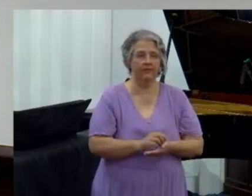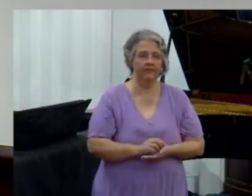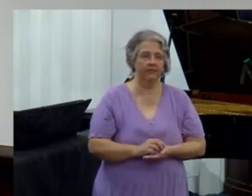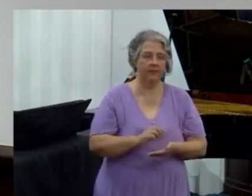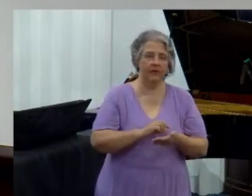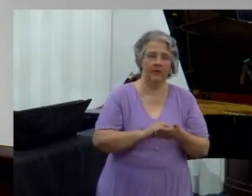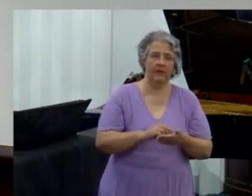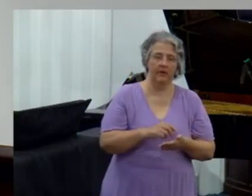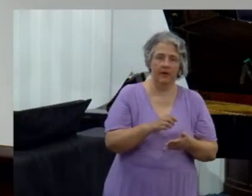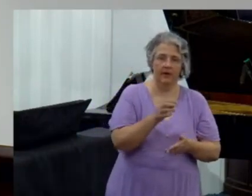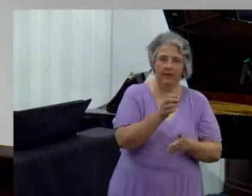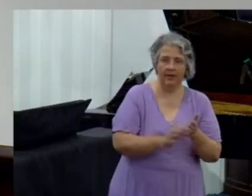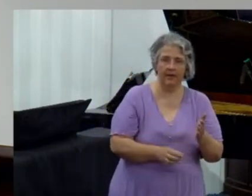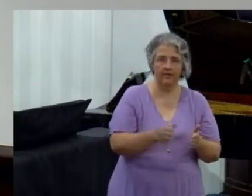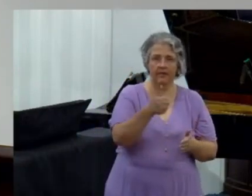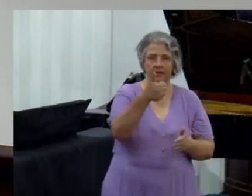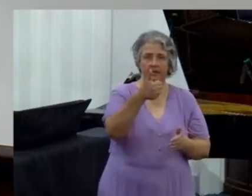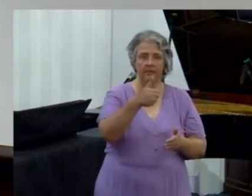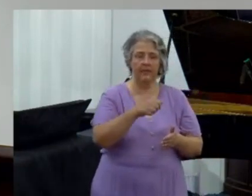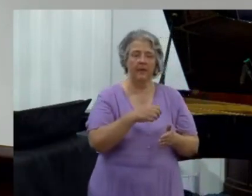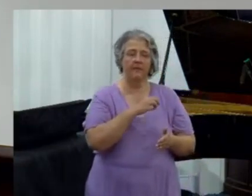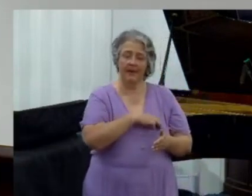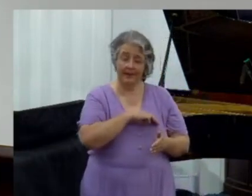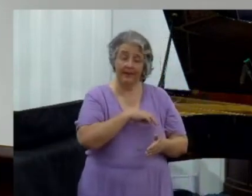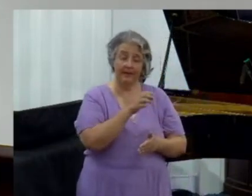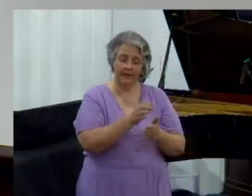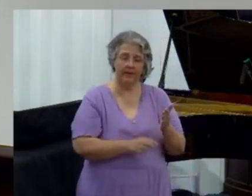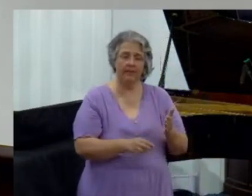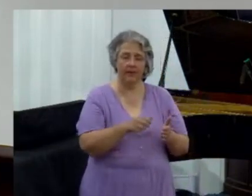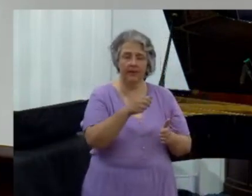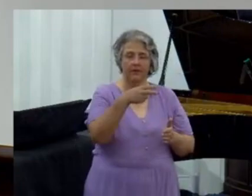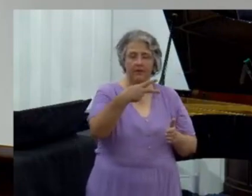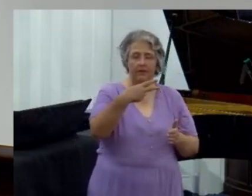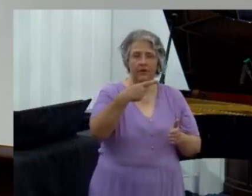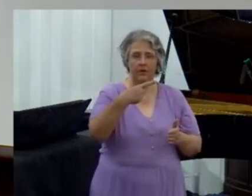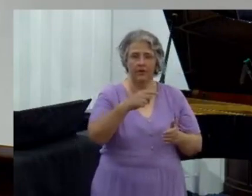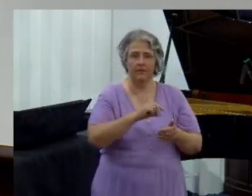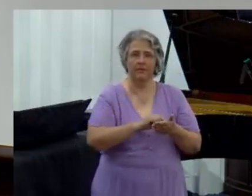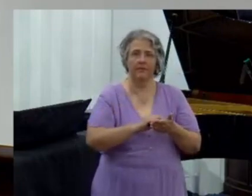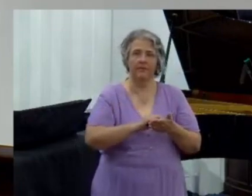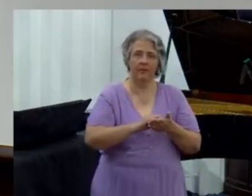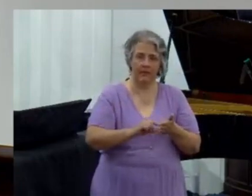Mateus, capítulo 21, a partir do versículo 12.